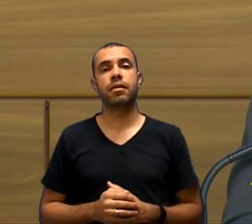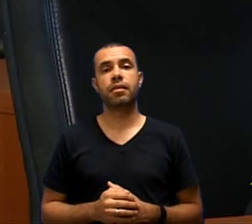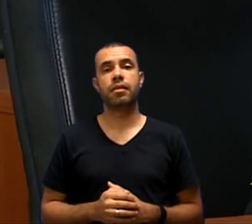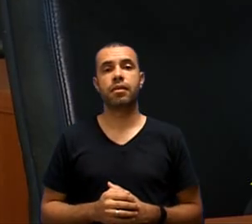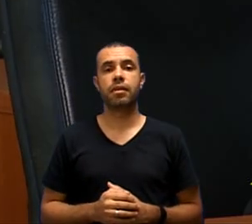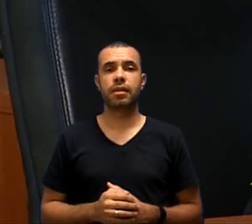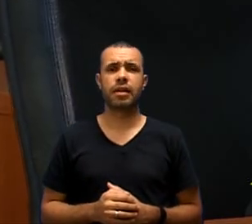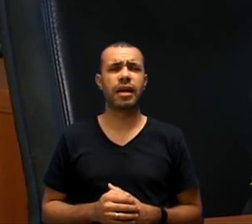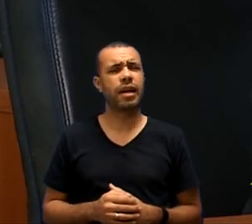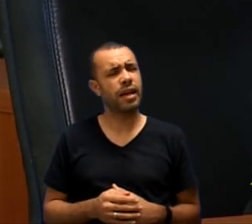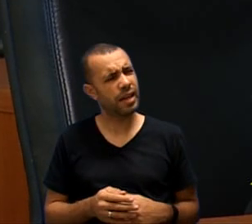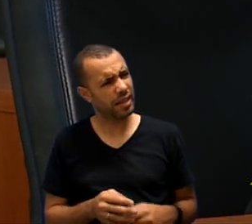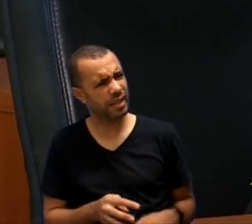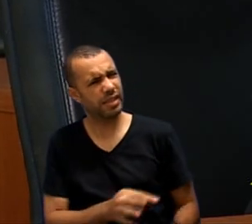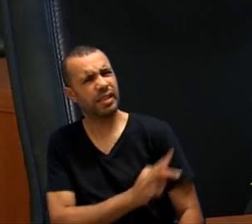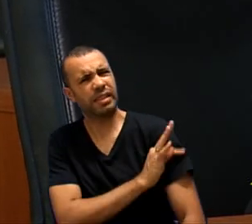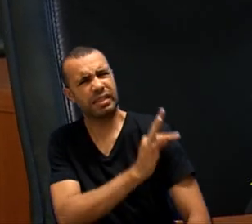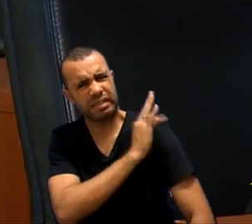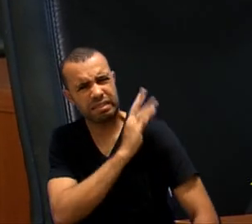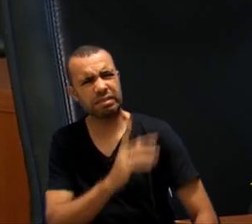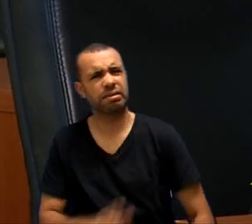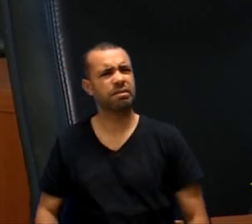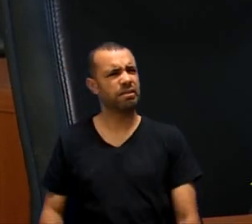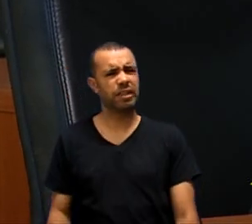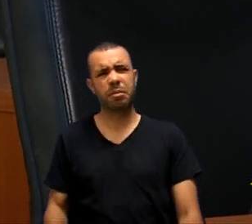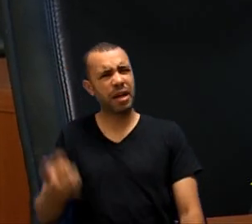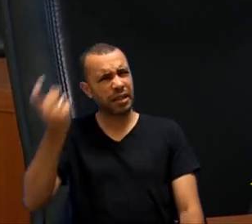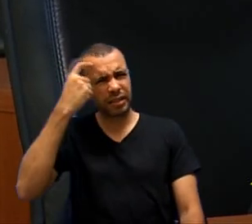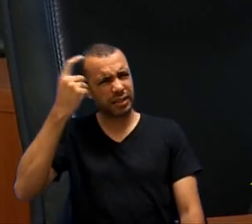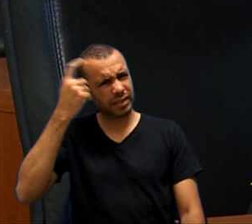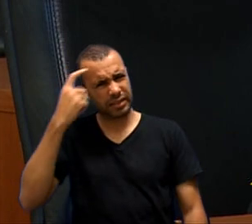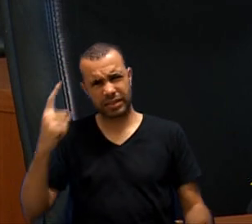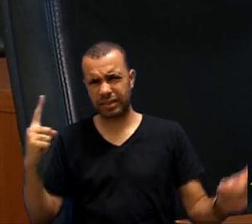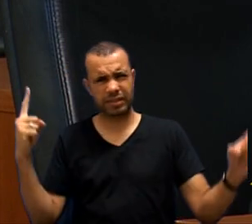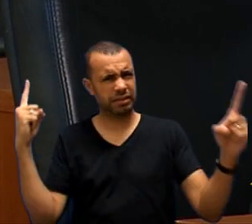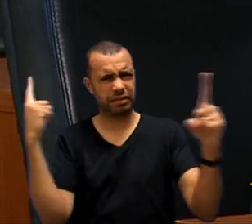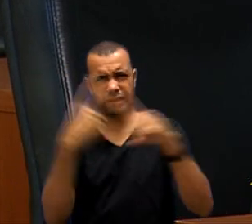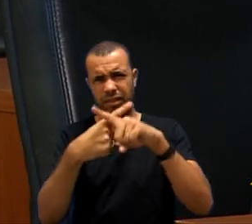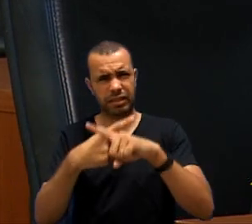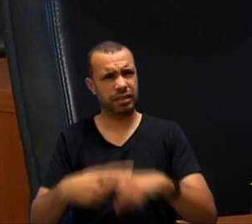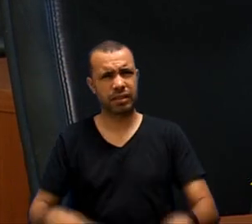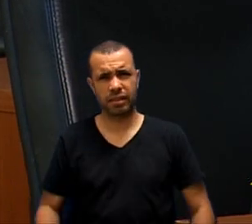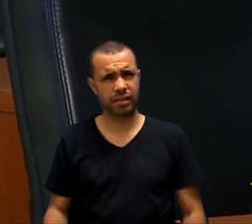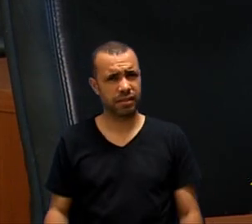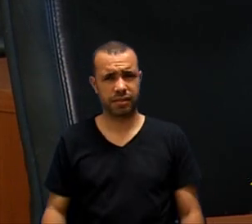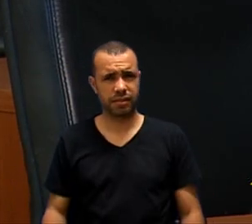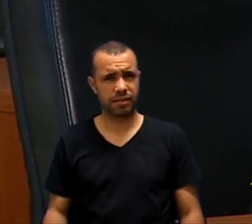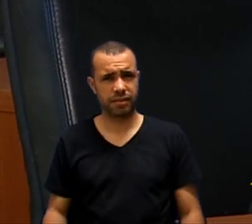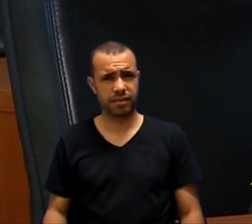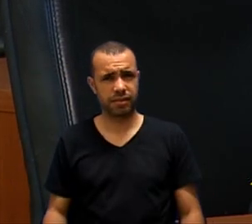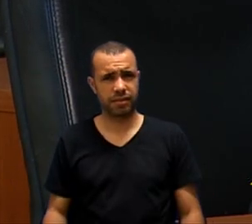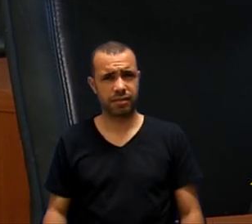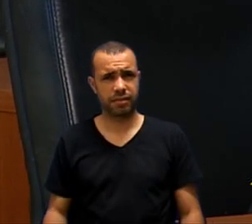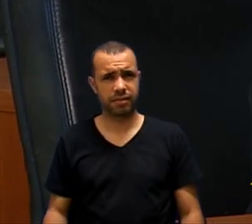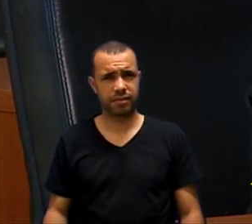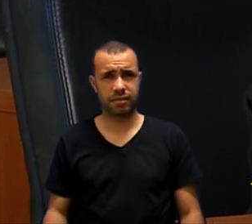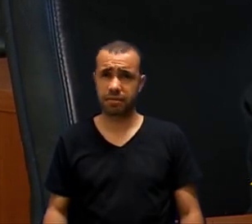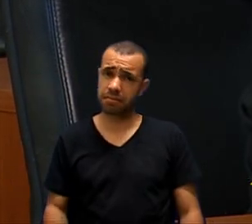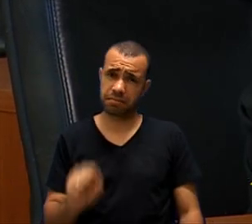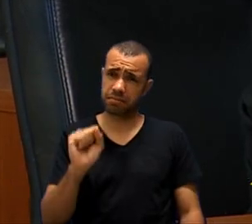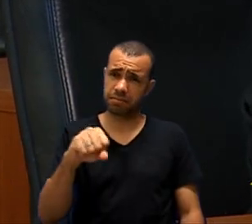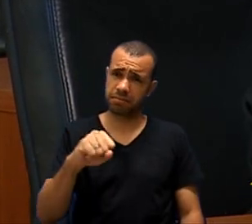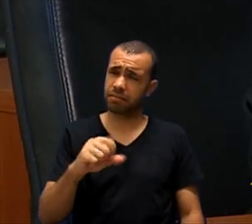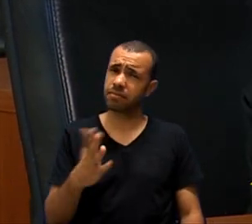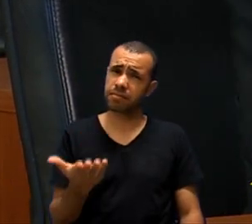bem técnico isso, mas não é muito racional. É muito... Tem que pagar. Eu sei,